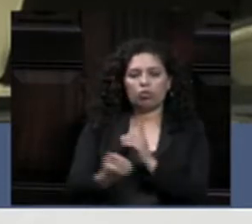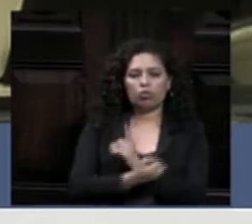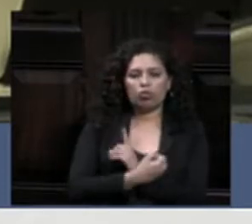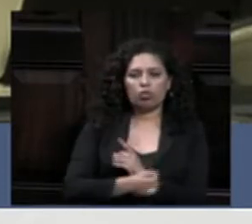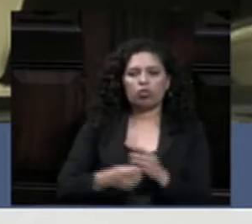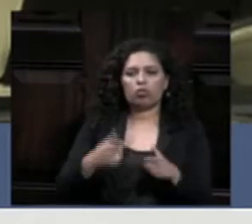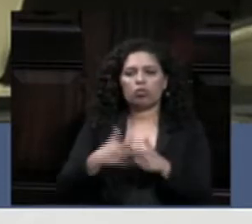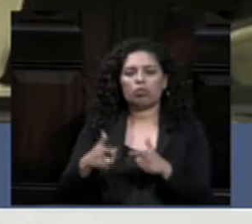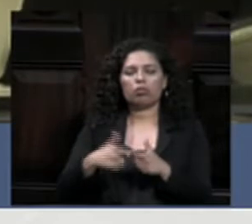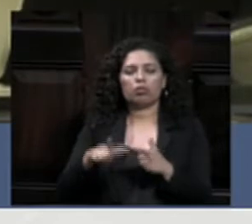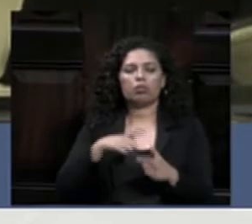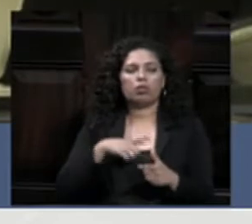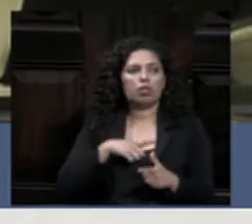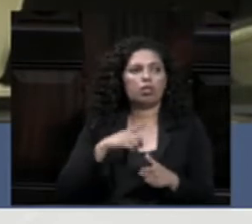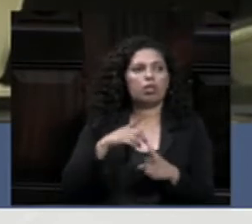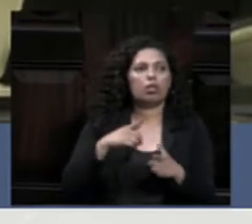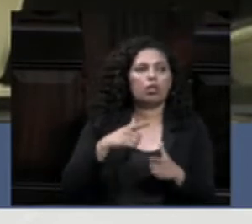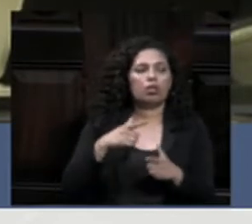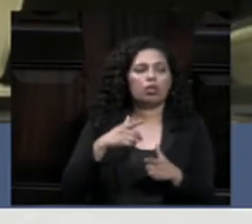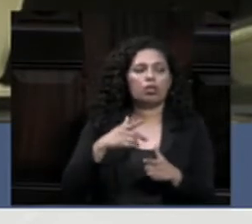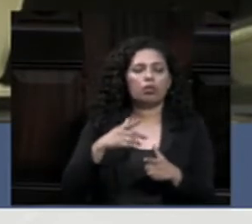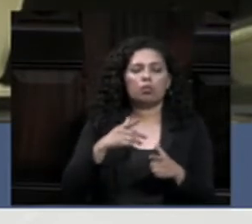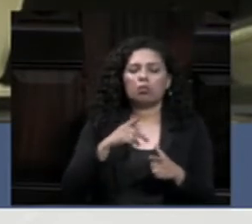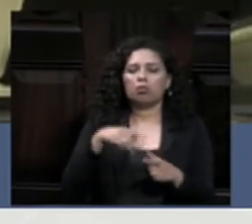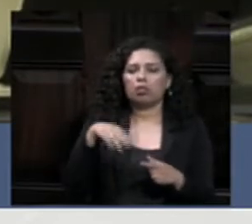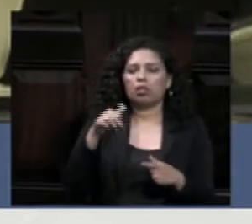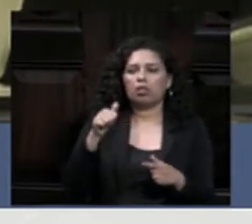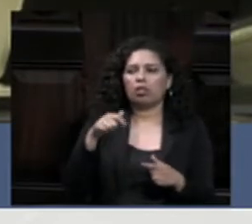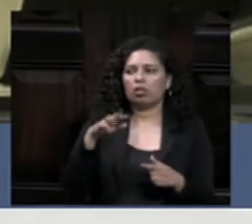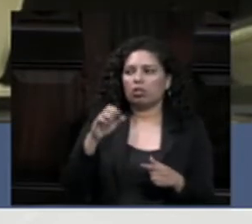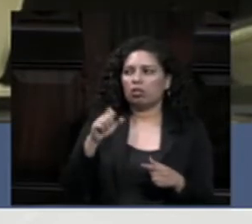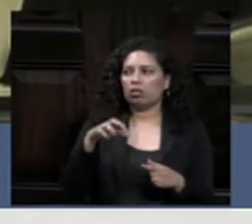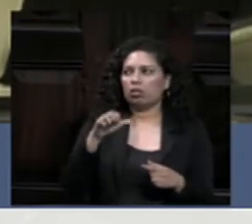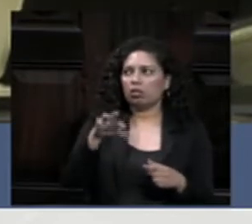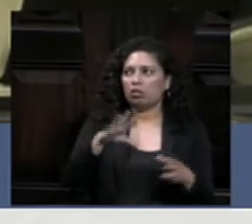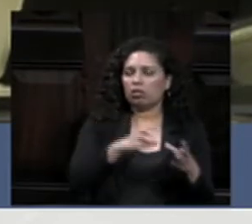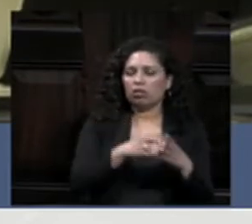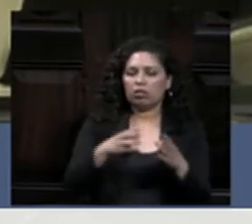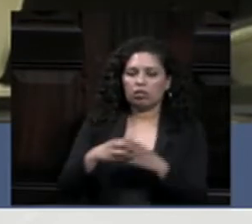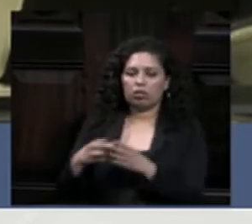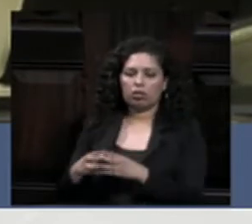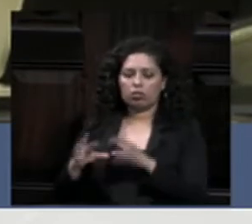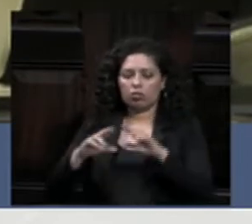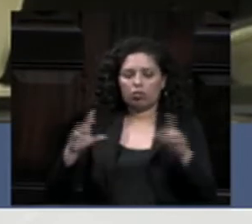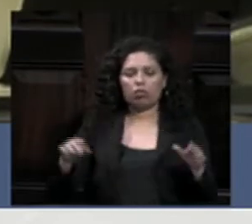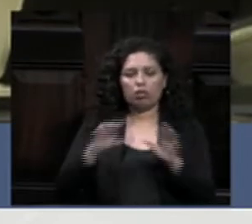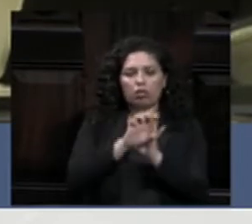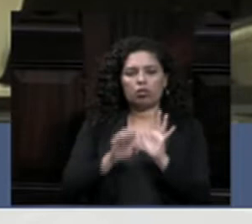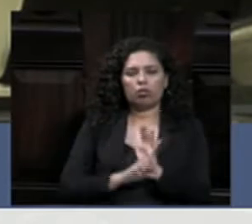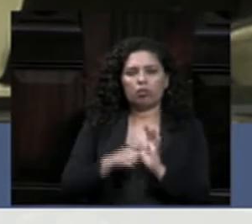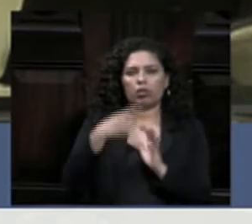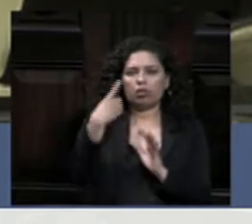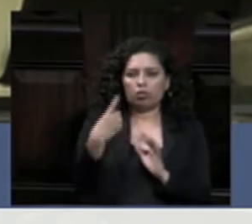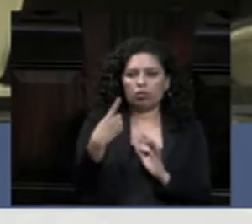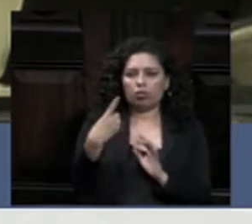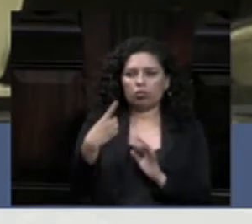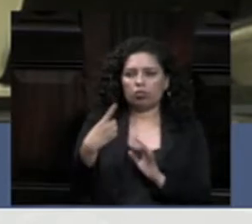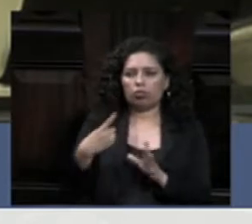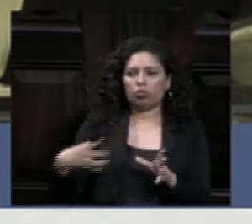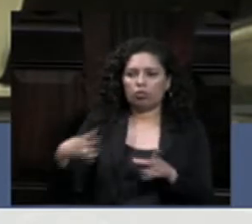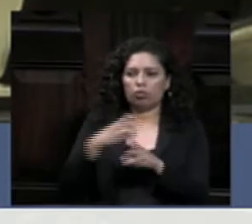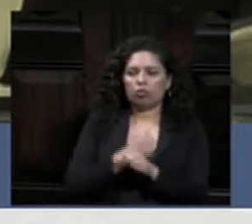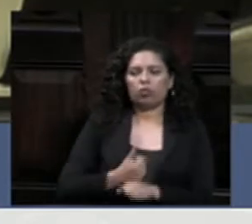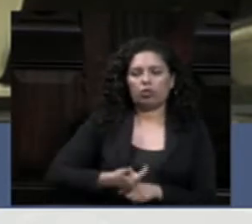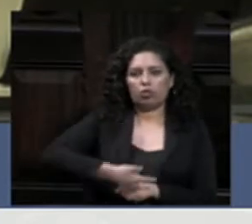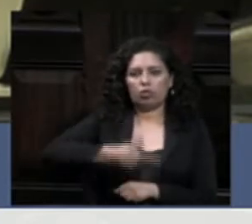saúde. Pareceres das comissões de Constituição e Justiça favorável à emenda número 1 e contrária à emenda 2. De prevenção ao uso